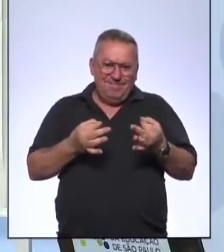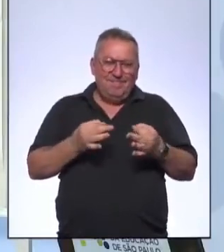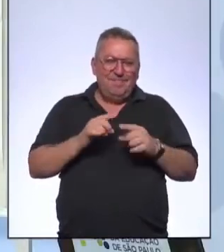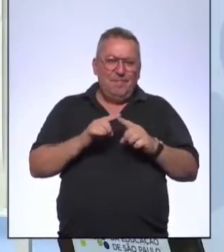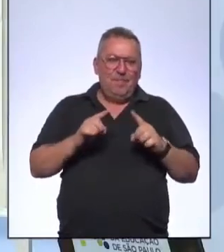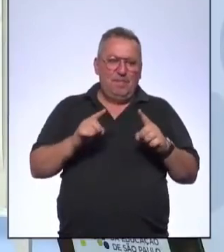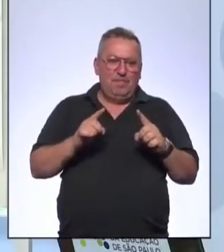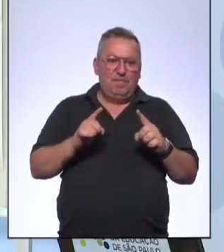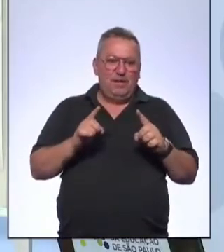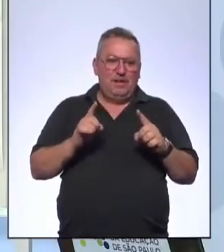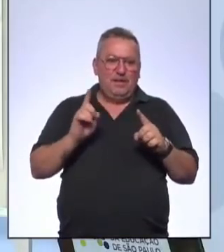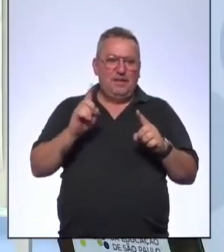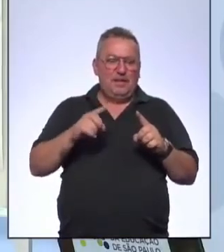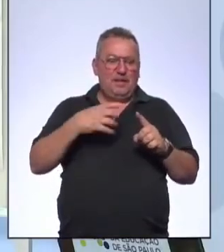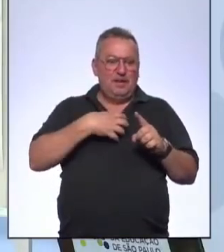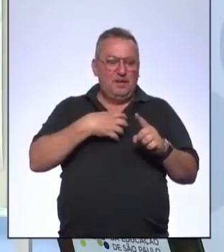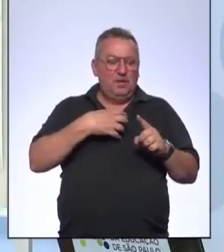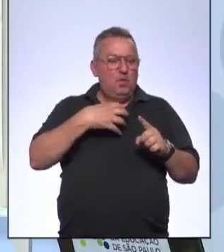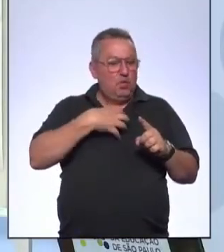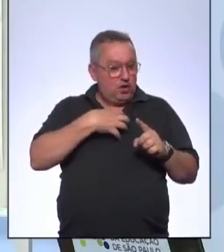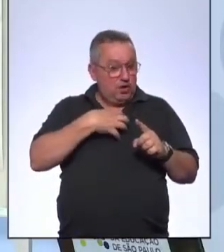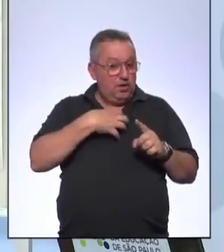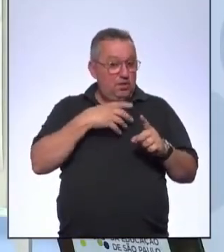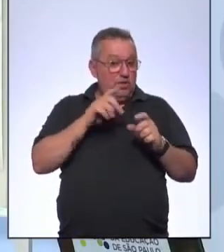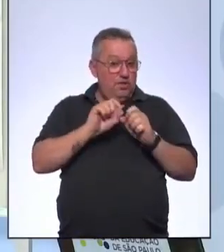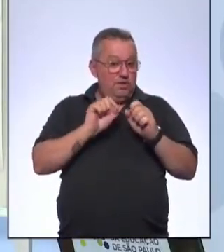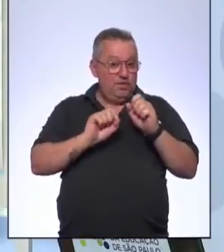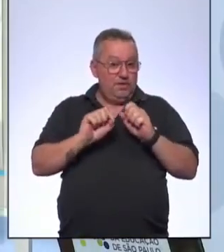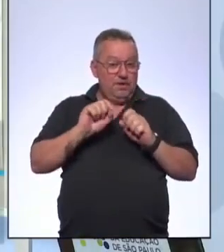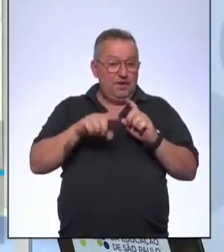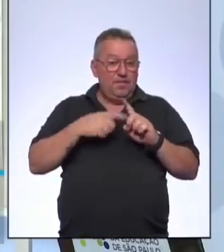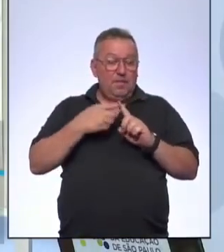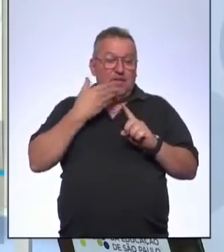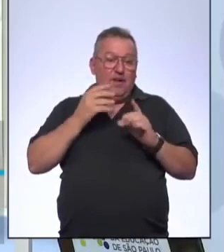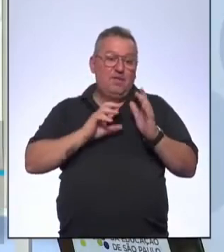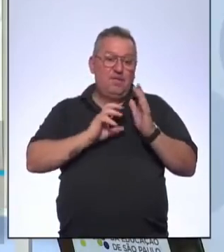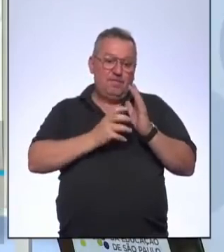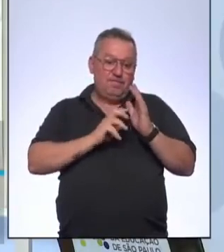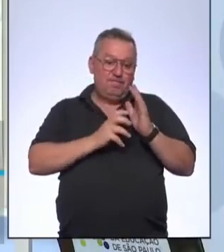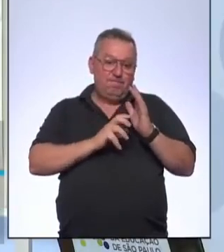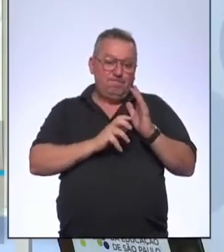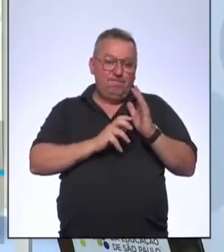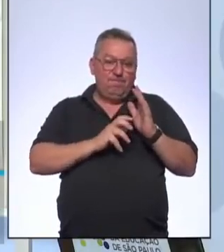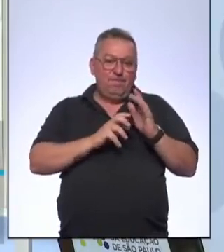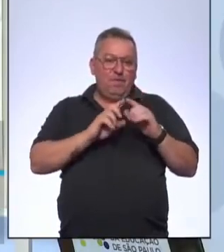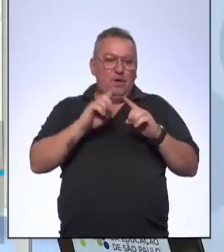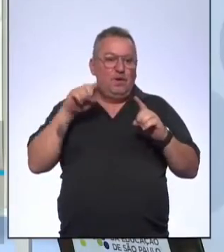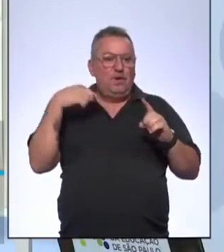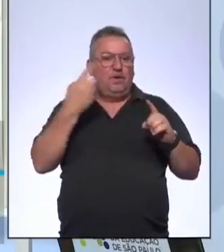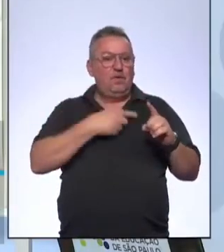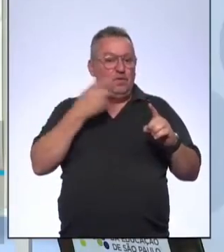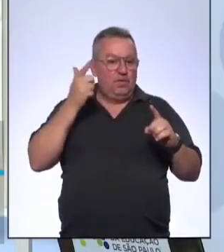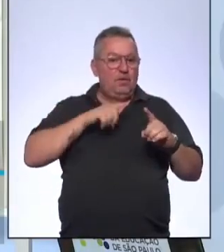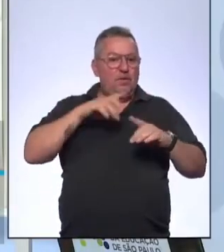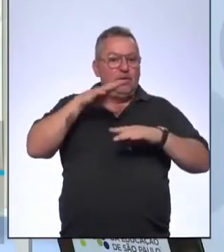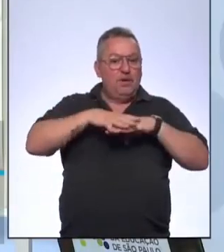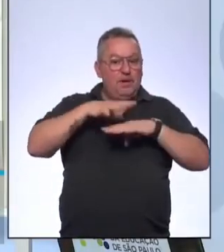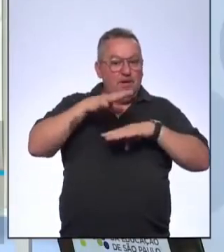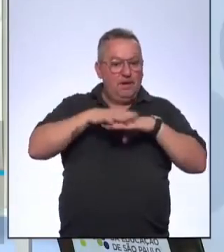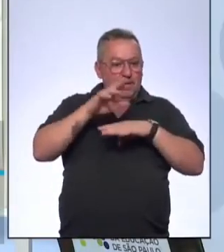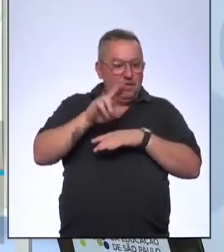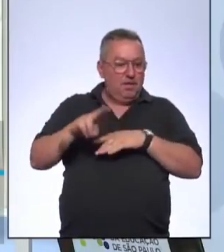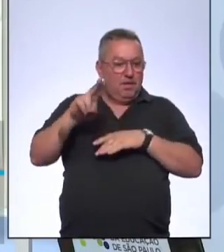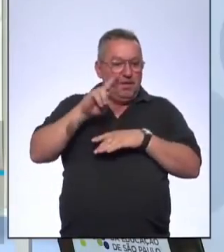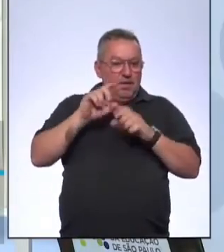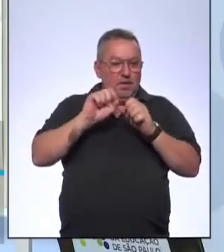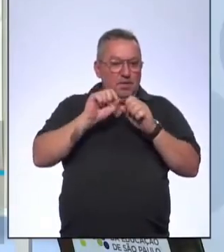assim, mas é uma dos meios, é uma das ferramentas, digamos assim, que nós na matemática utilizamos para calcular